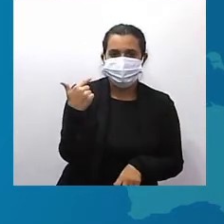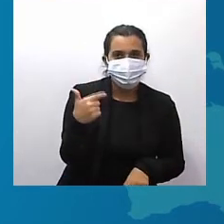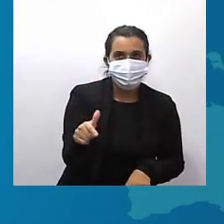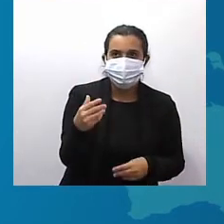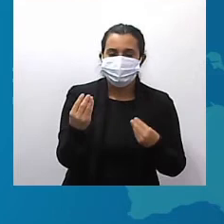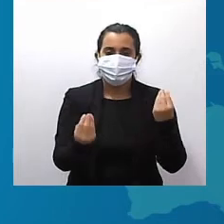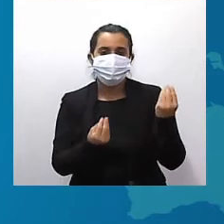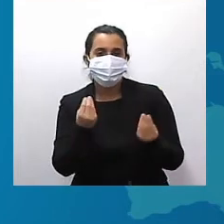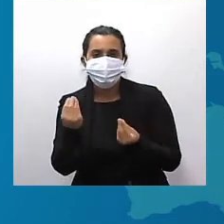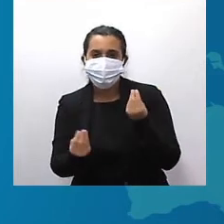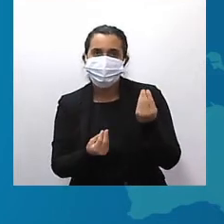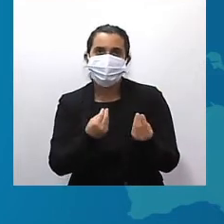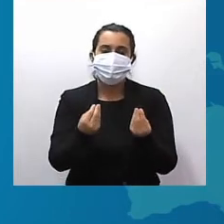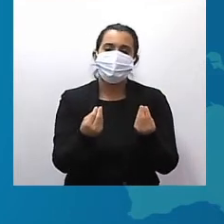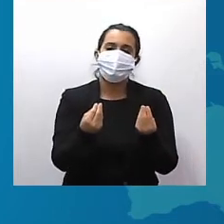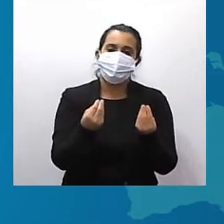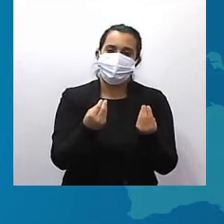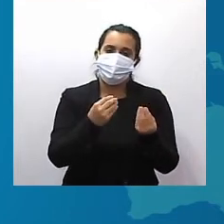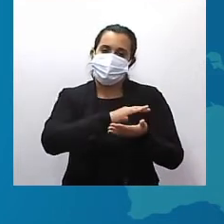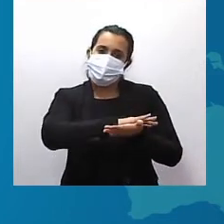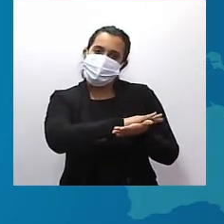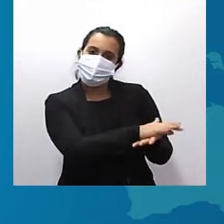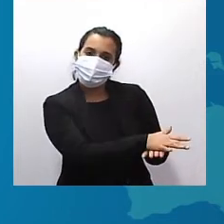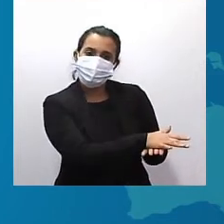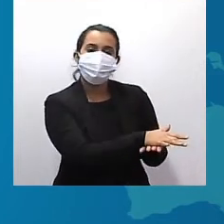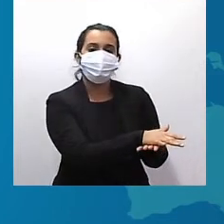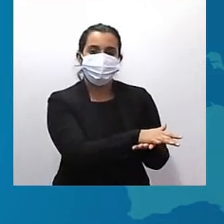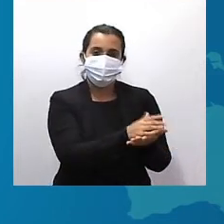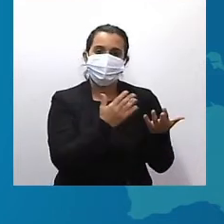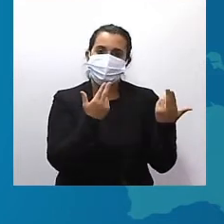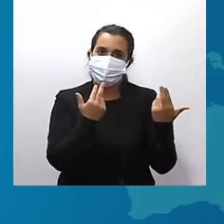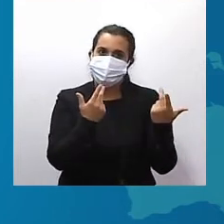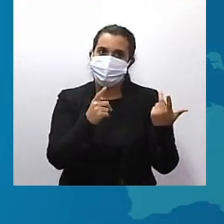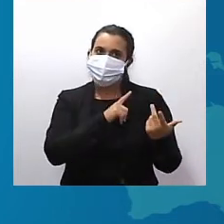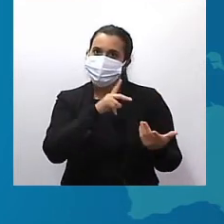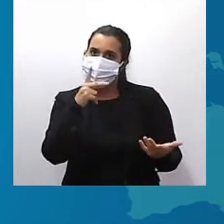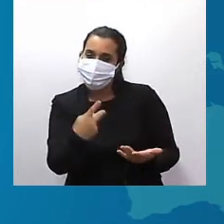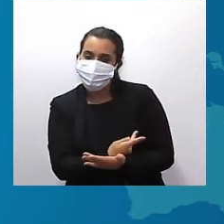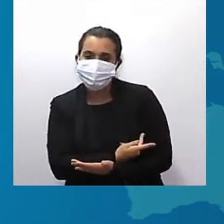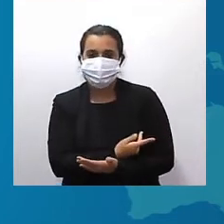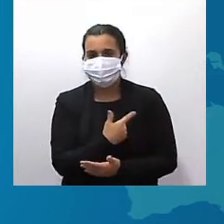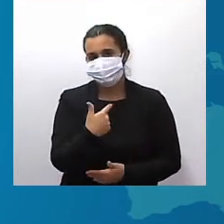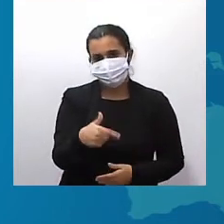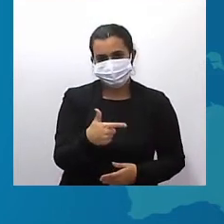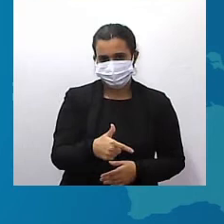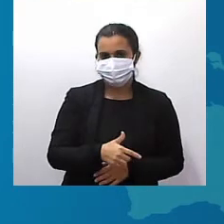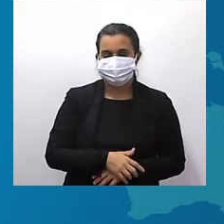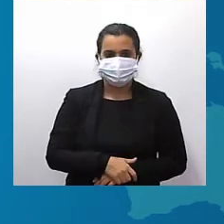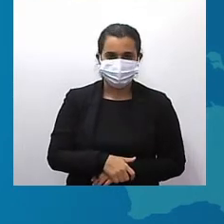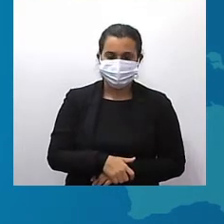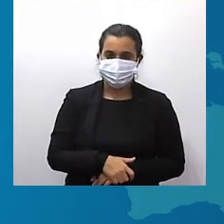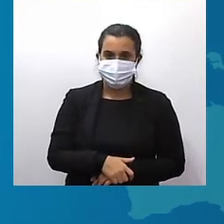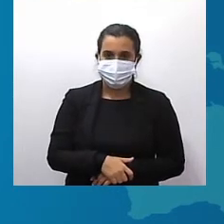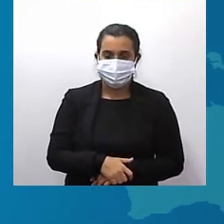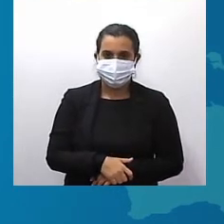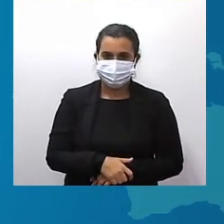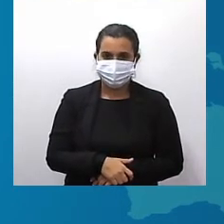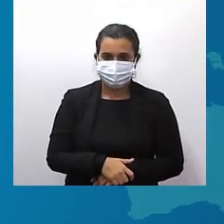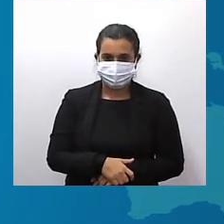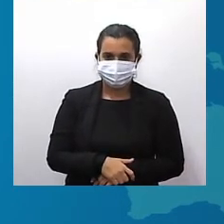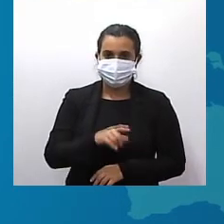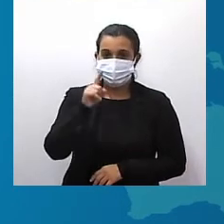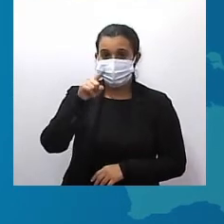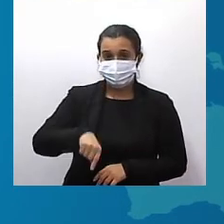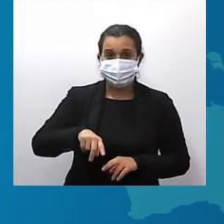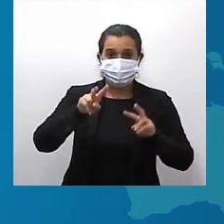infelizmente, o racismo como uma ocorrência, né? Então, é um termo onde a gente consegue